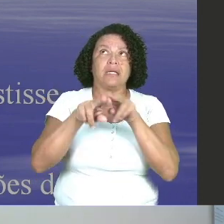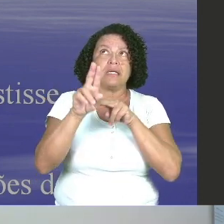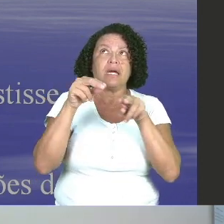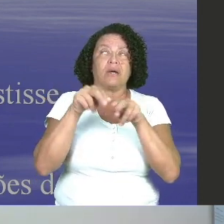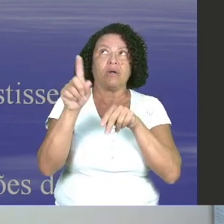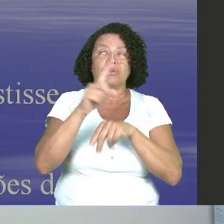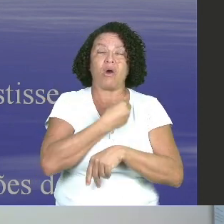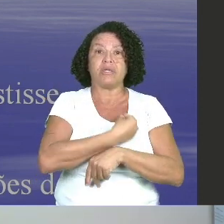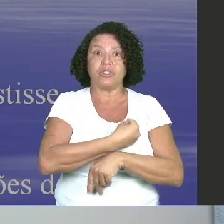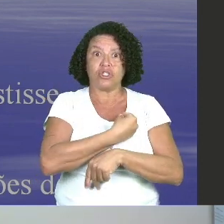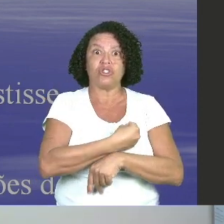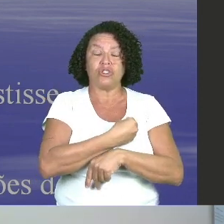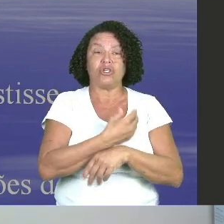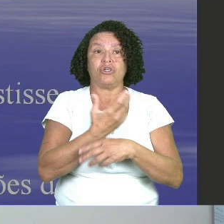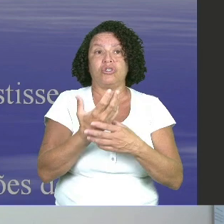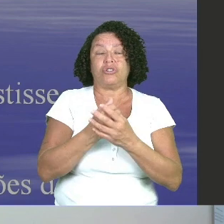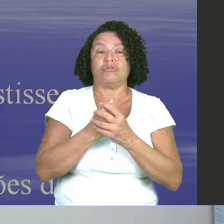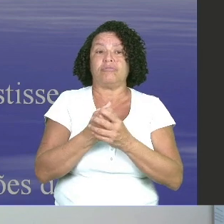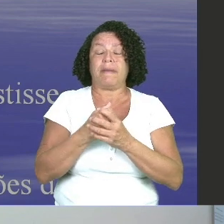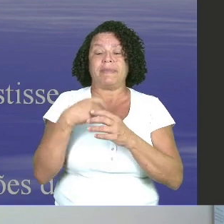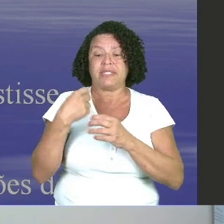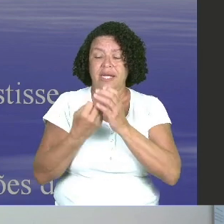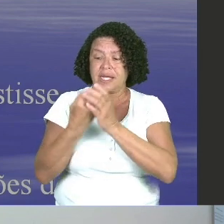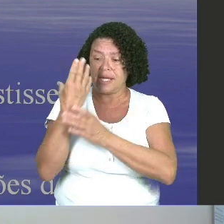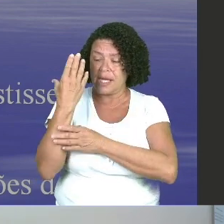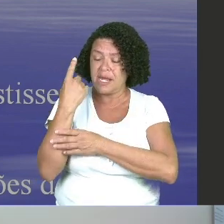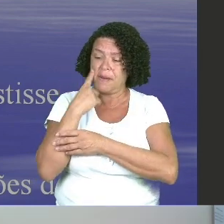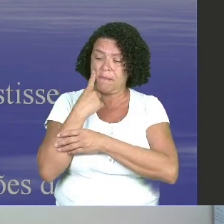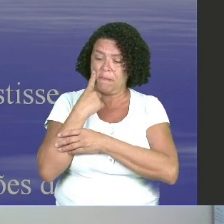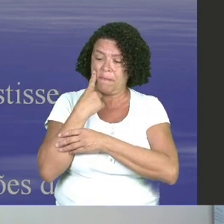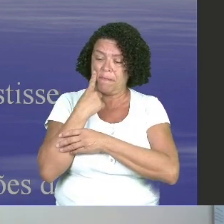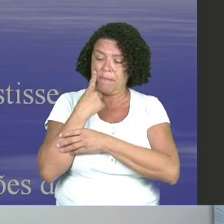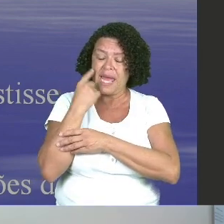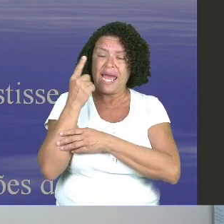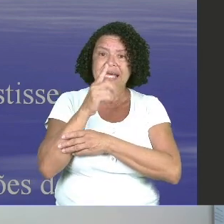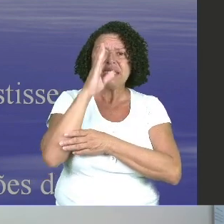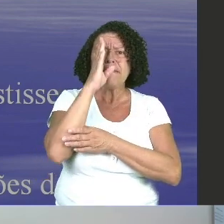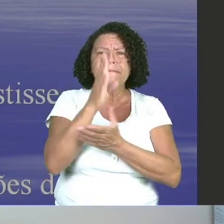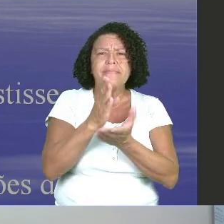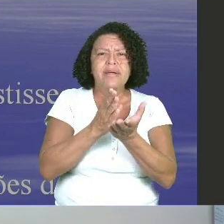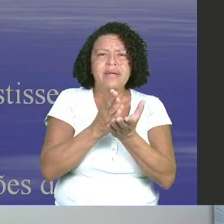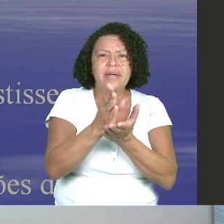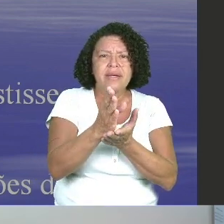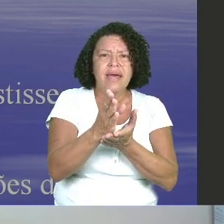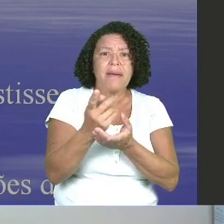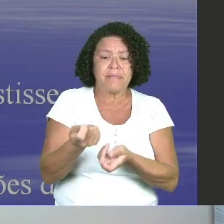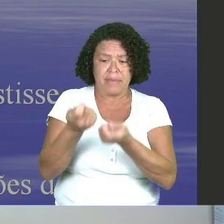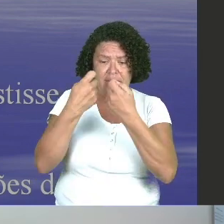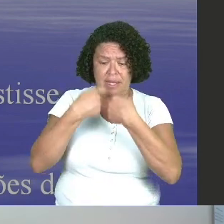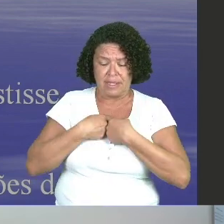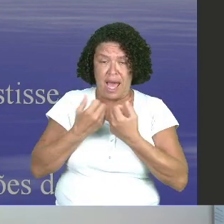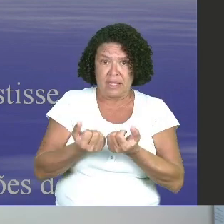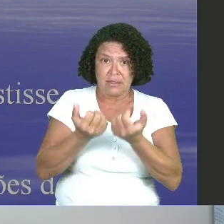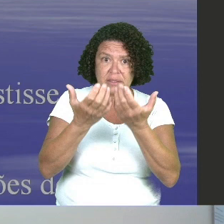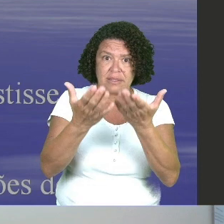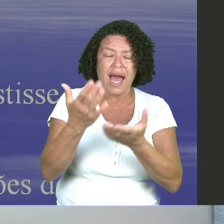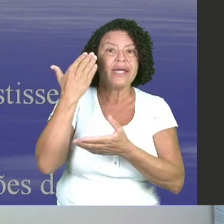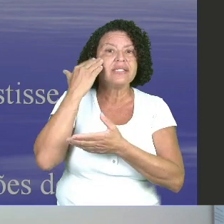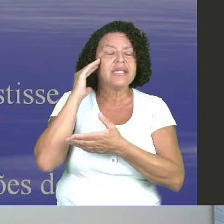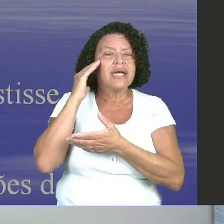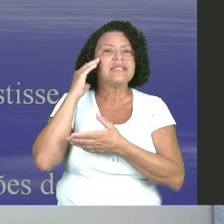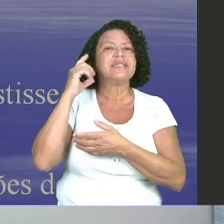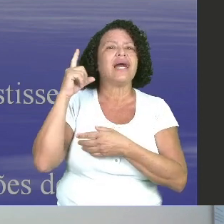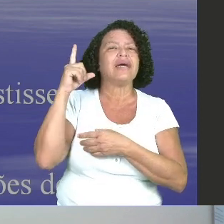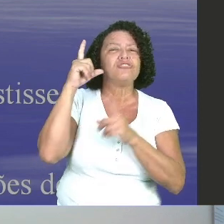existisse, teríamos que criá-la. Esse princípio nos dá condições de compreender as dificuldades que